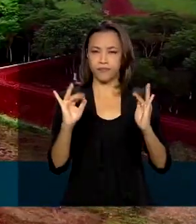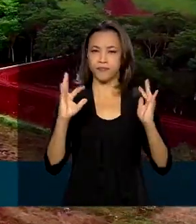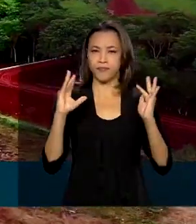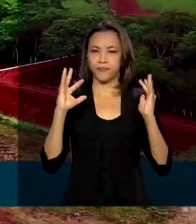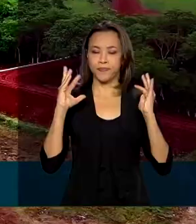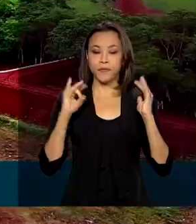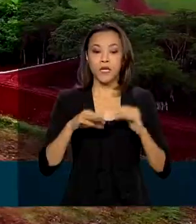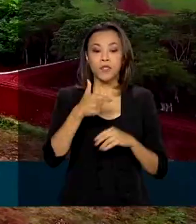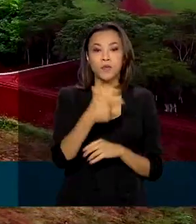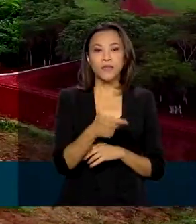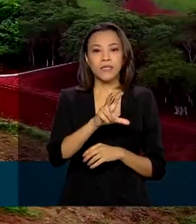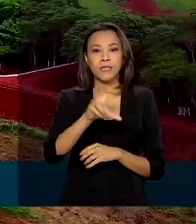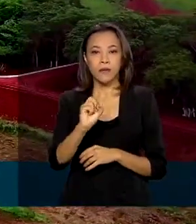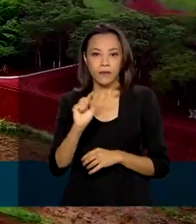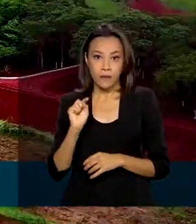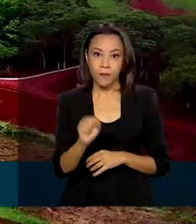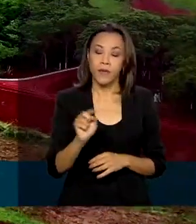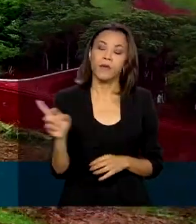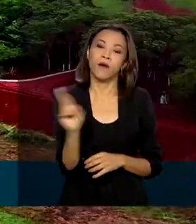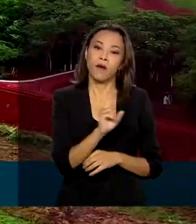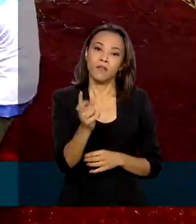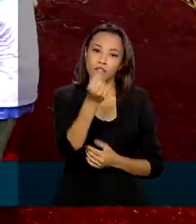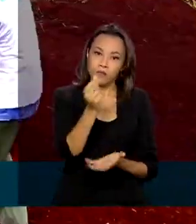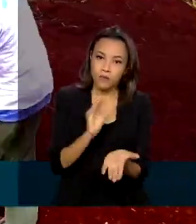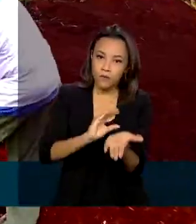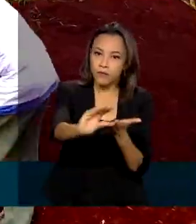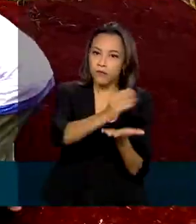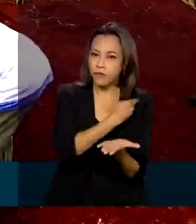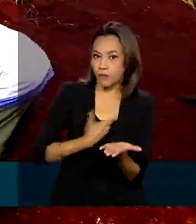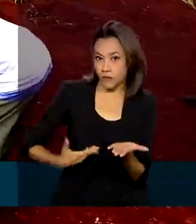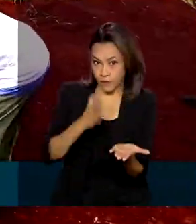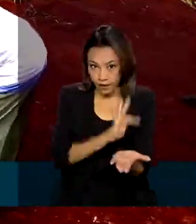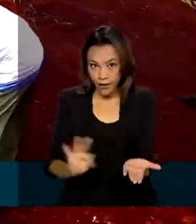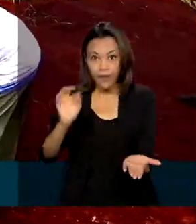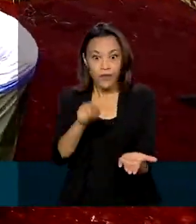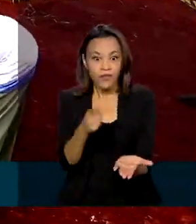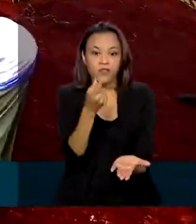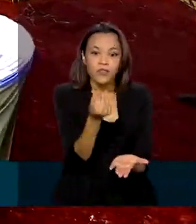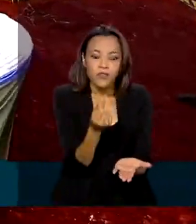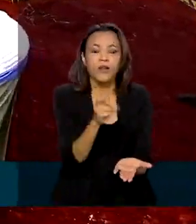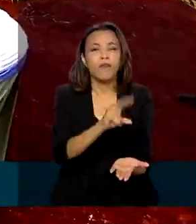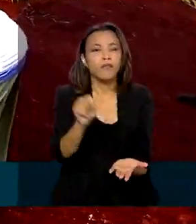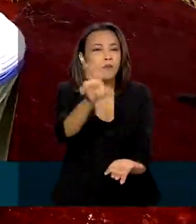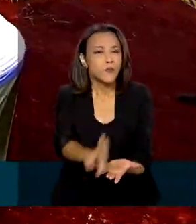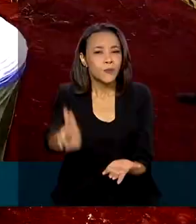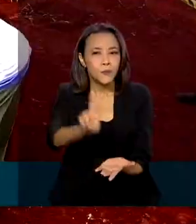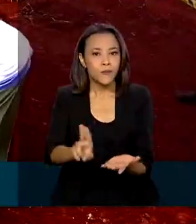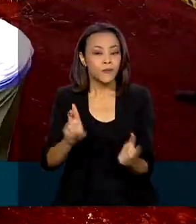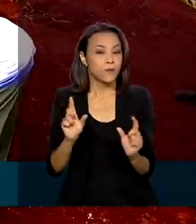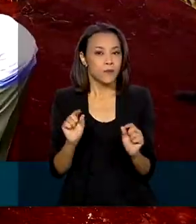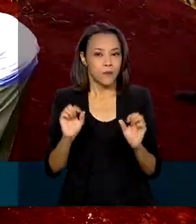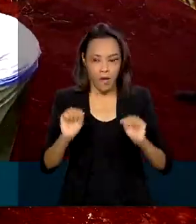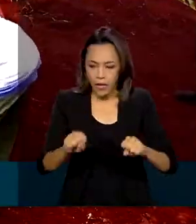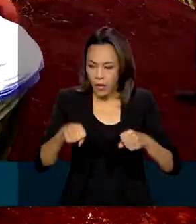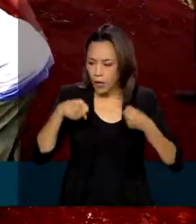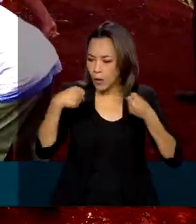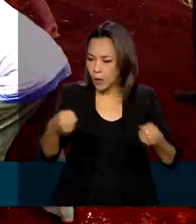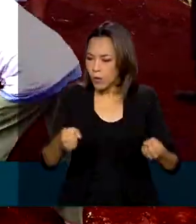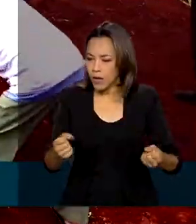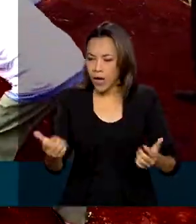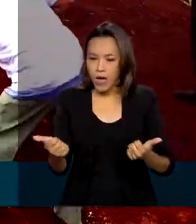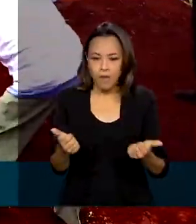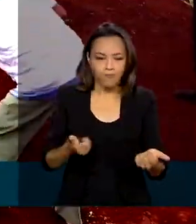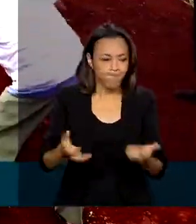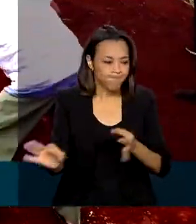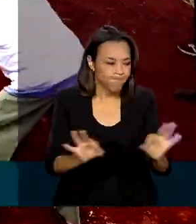R 250.000 em Recursos federais um investimento vai servir para recuperar e urbanizar a